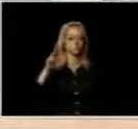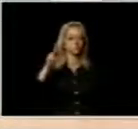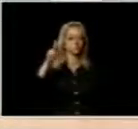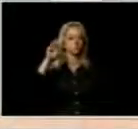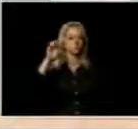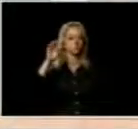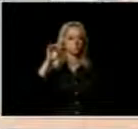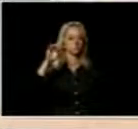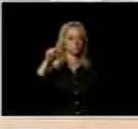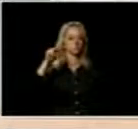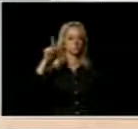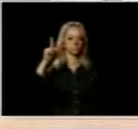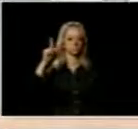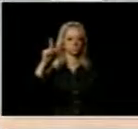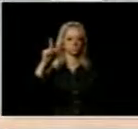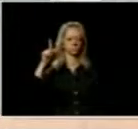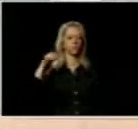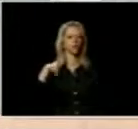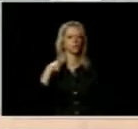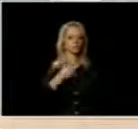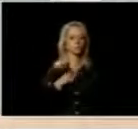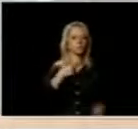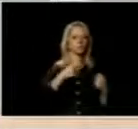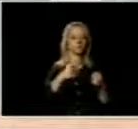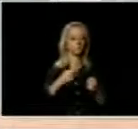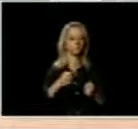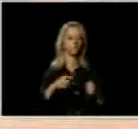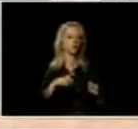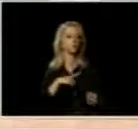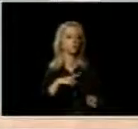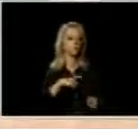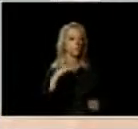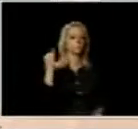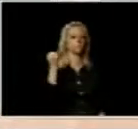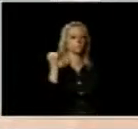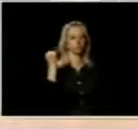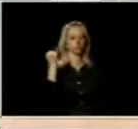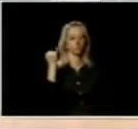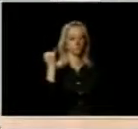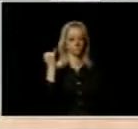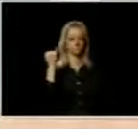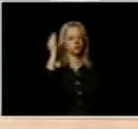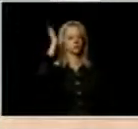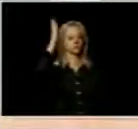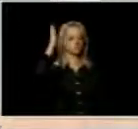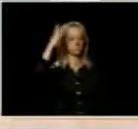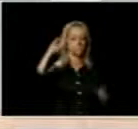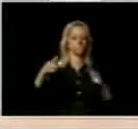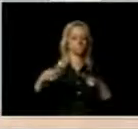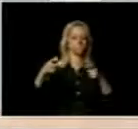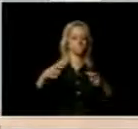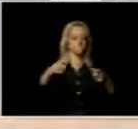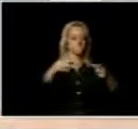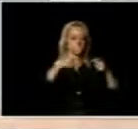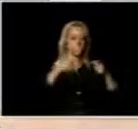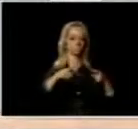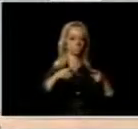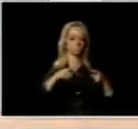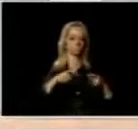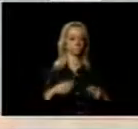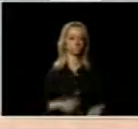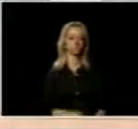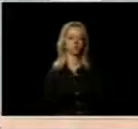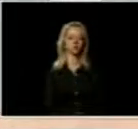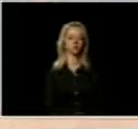Taubaté. Precisamos valorizar, valorizar a cultura da Imaculada, a festa do Quiririm, a atividade de